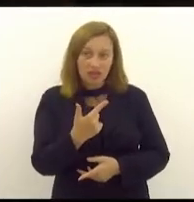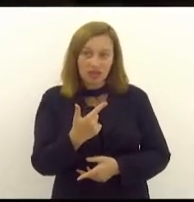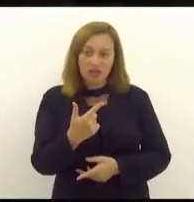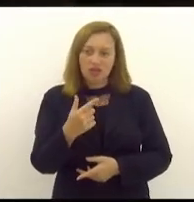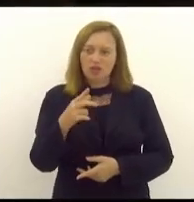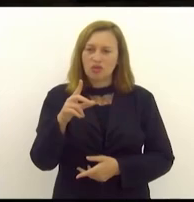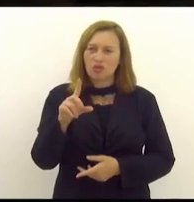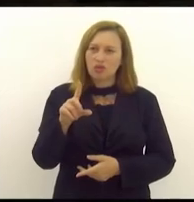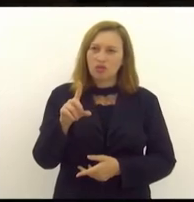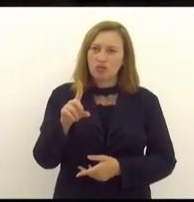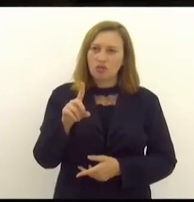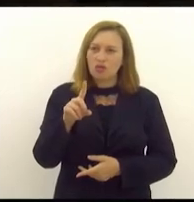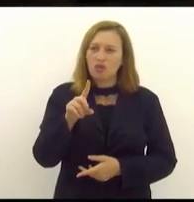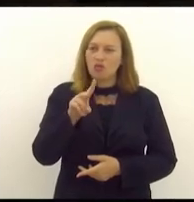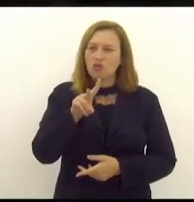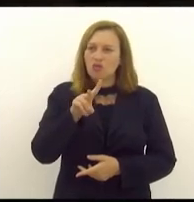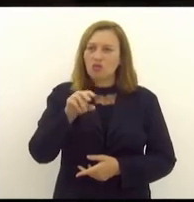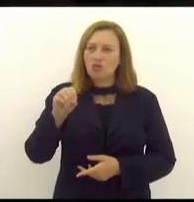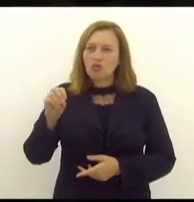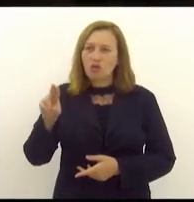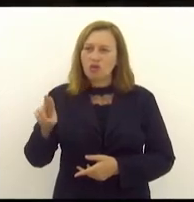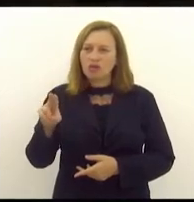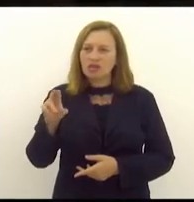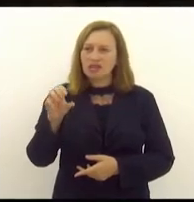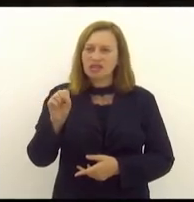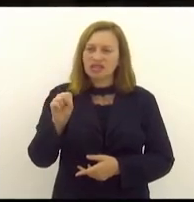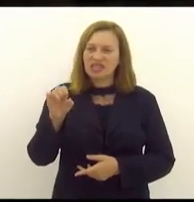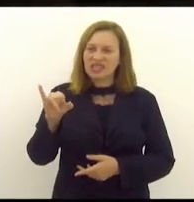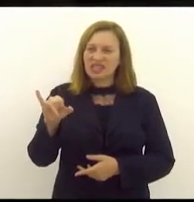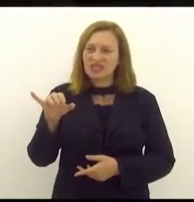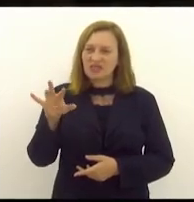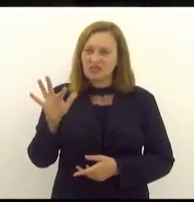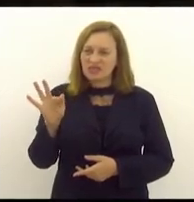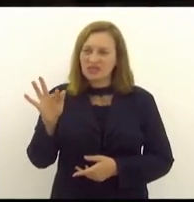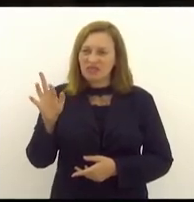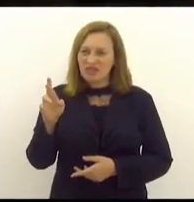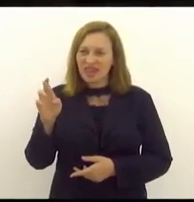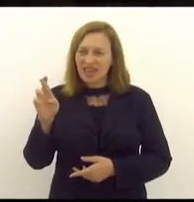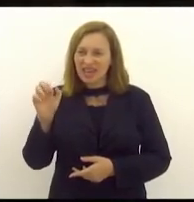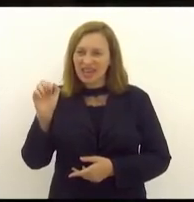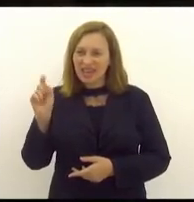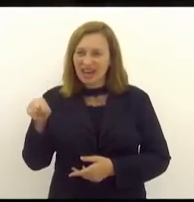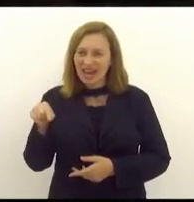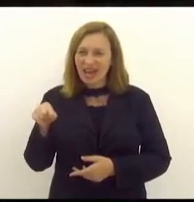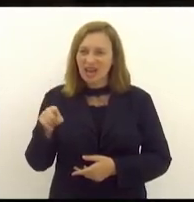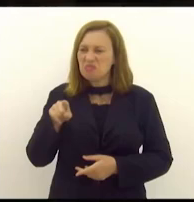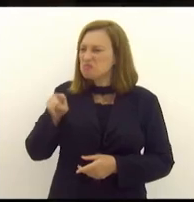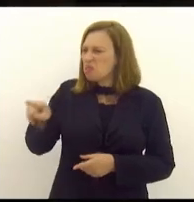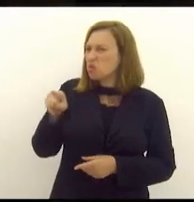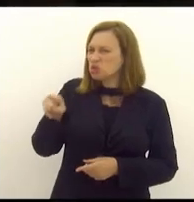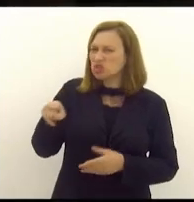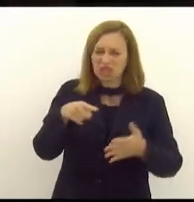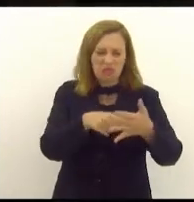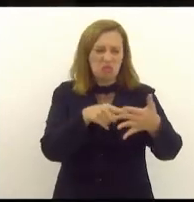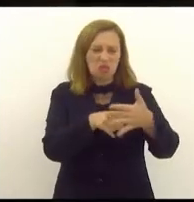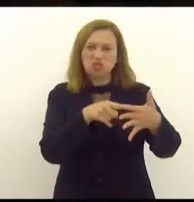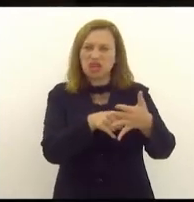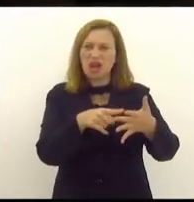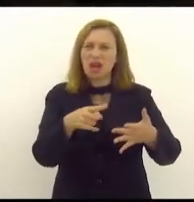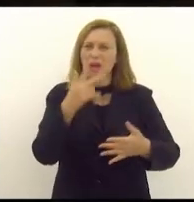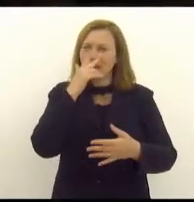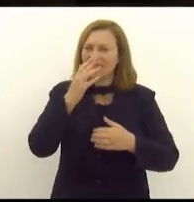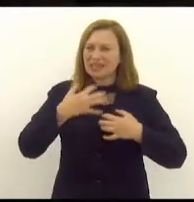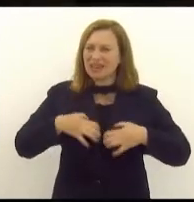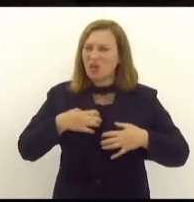no microfone apontar dedo parece que tá profundamente irado